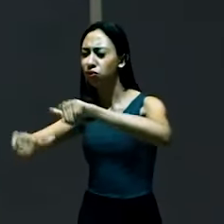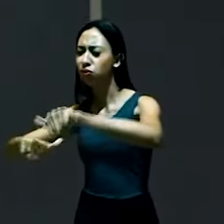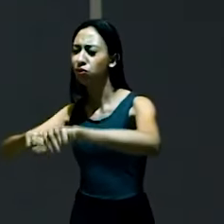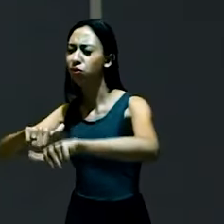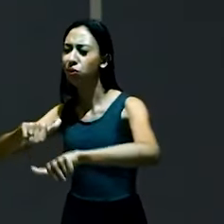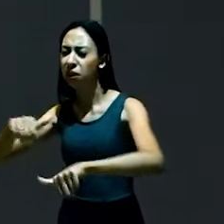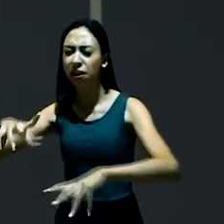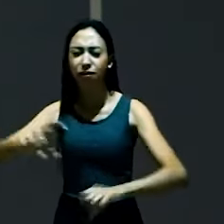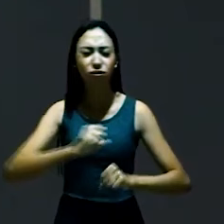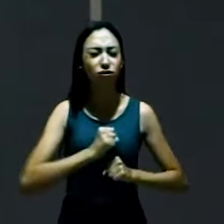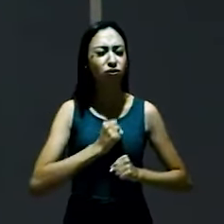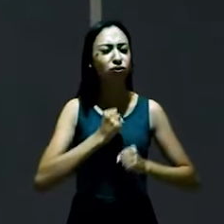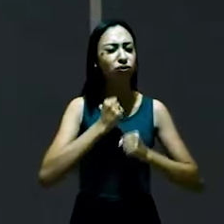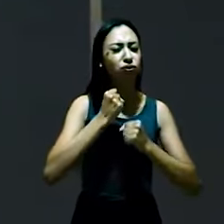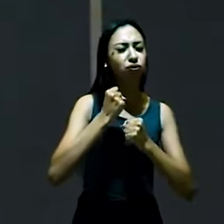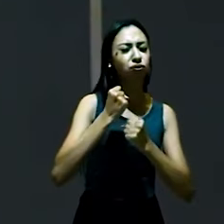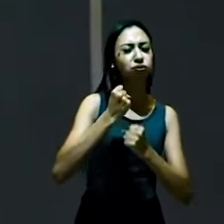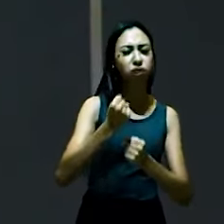que eles possam, ó Deus,